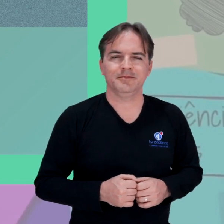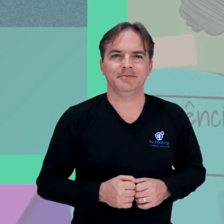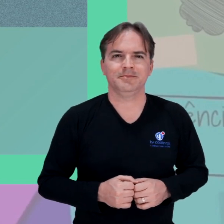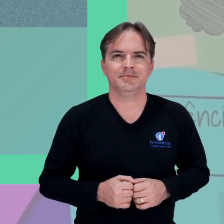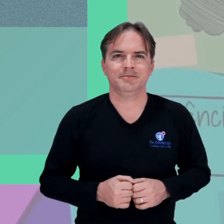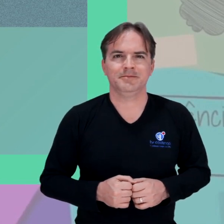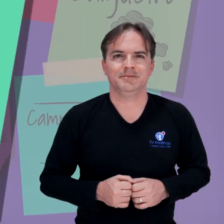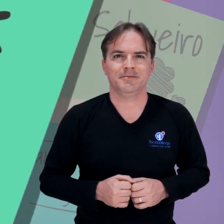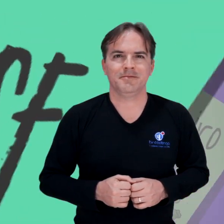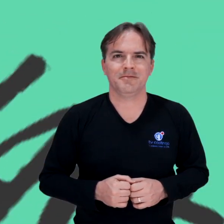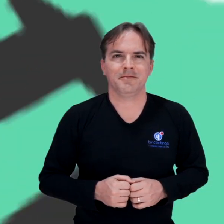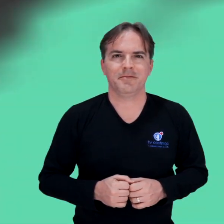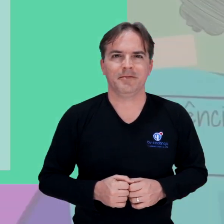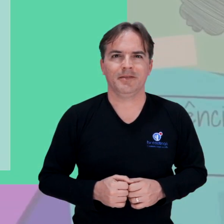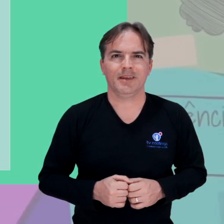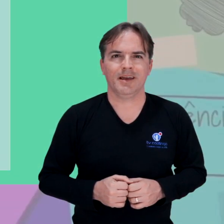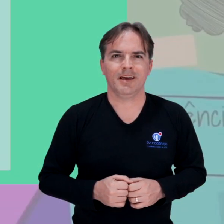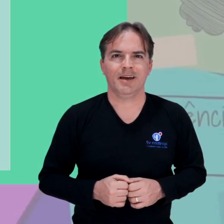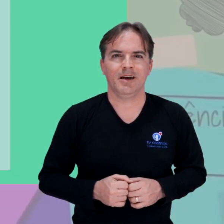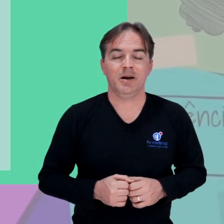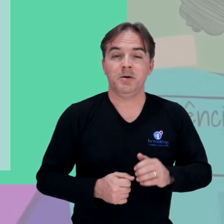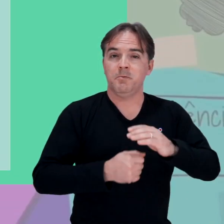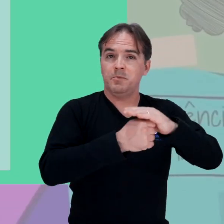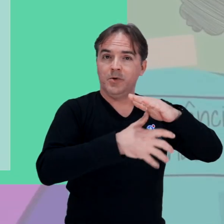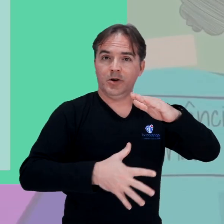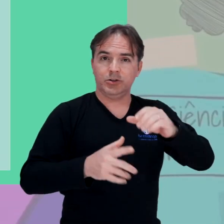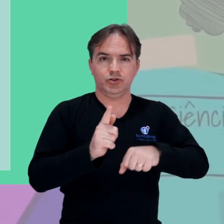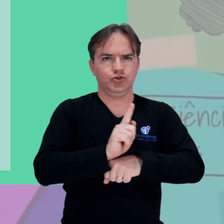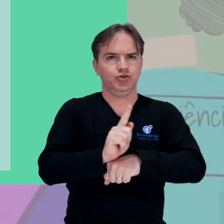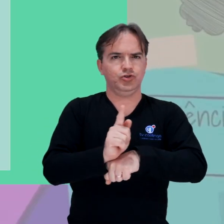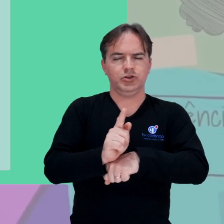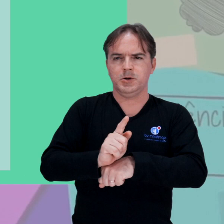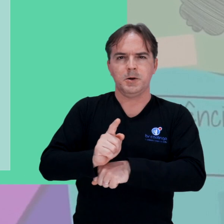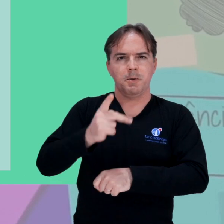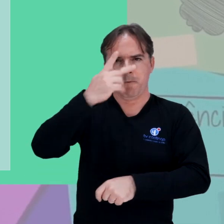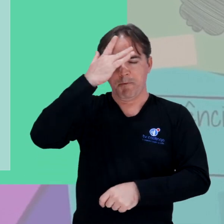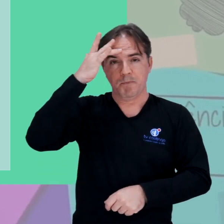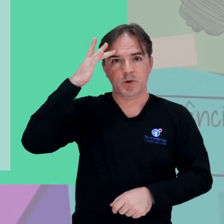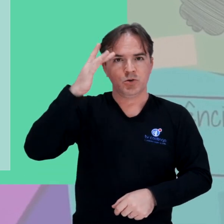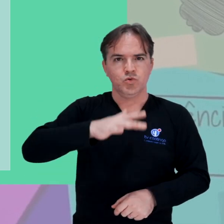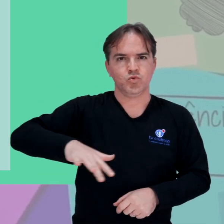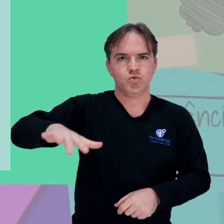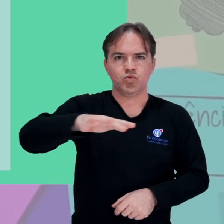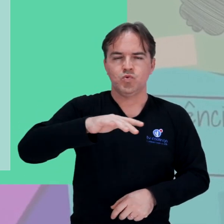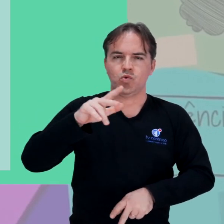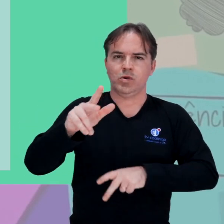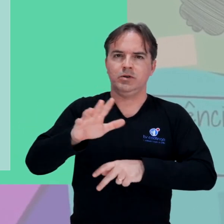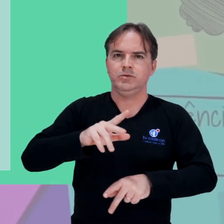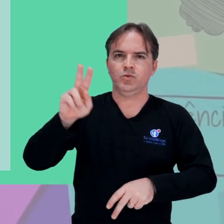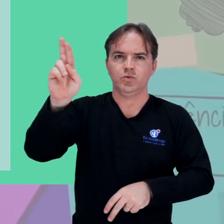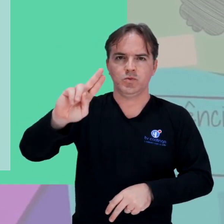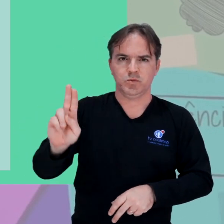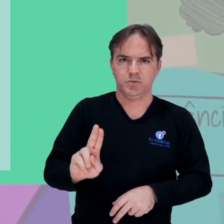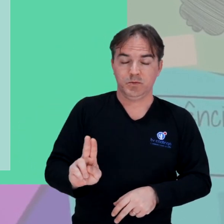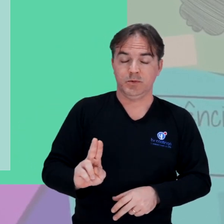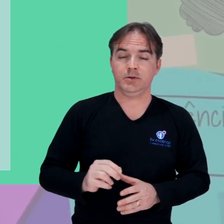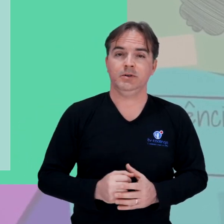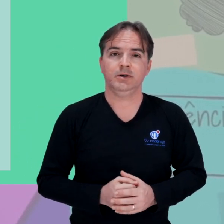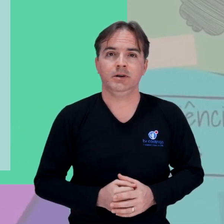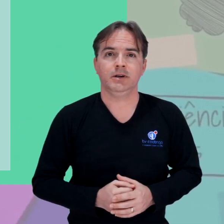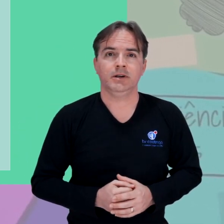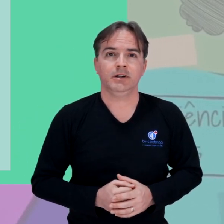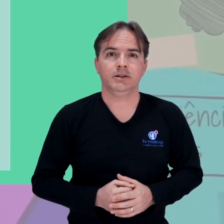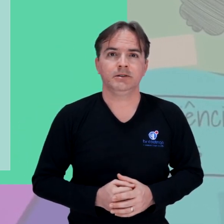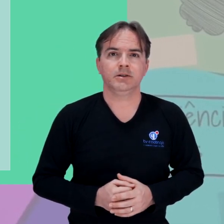dpg@univásper.edu.br a pró-reitoria de gestão de pessoas da Universidade Federal do Vale do São